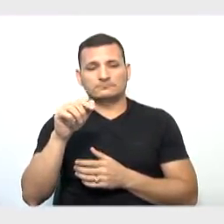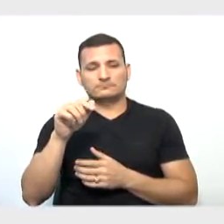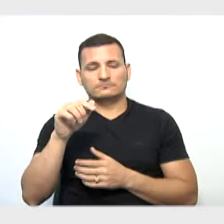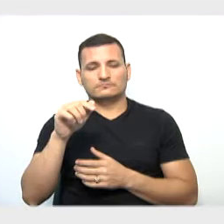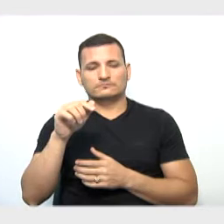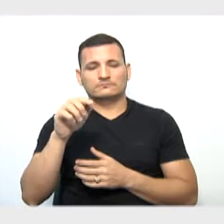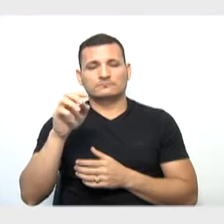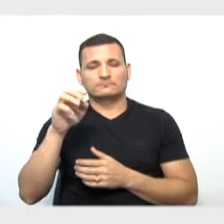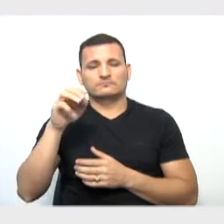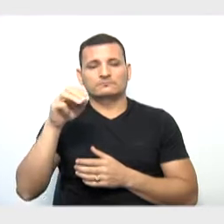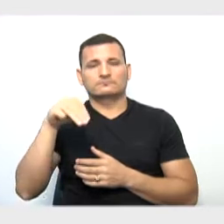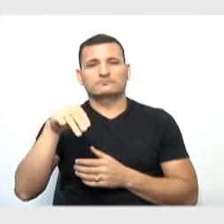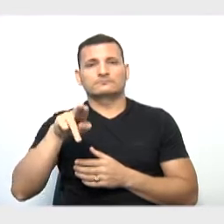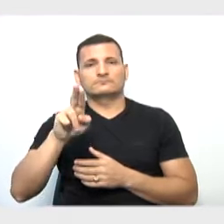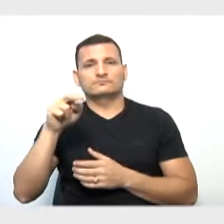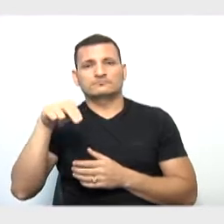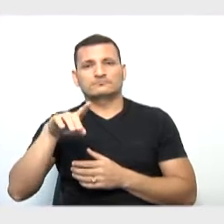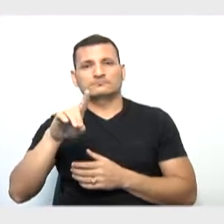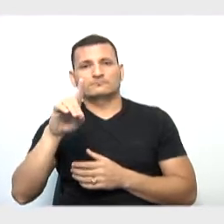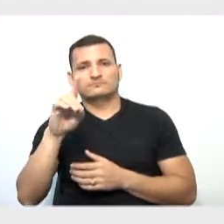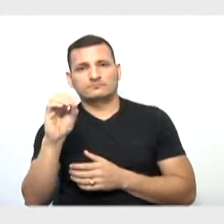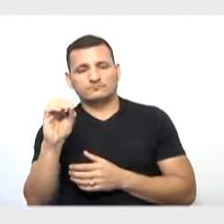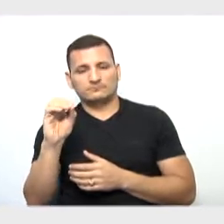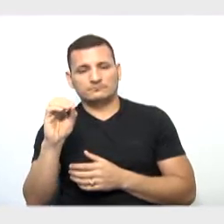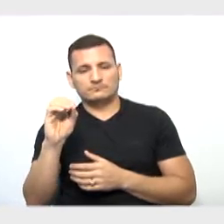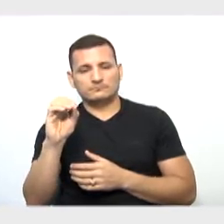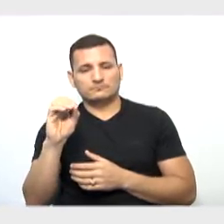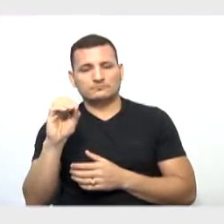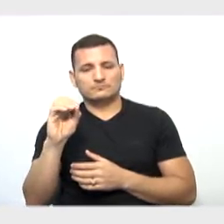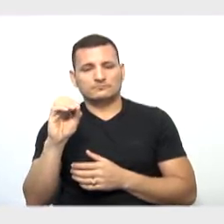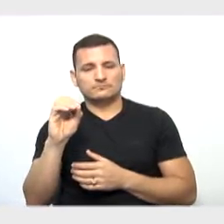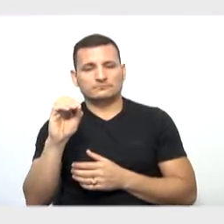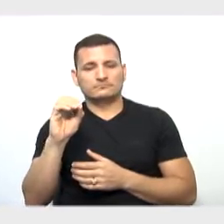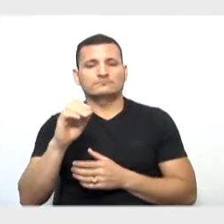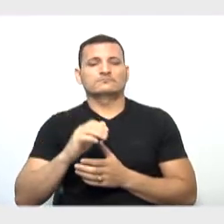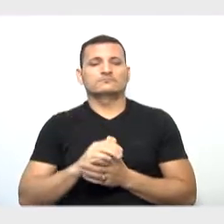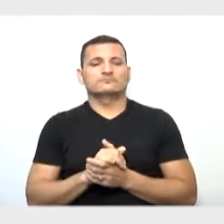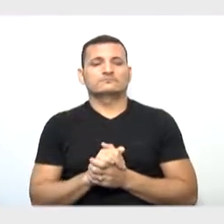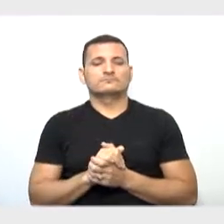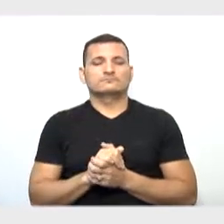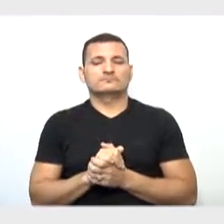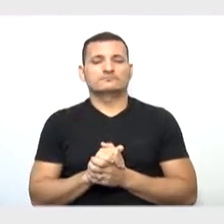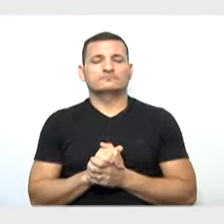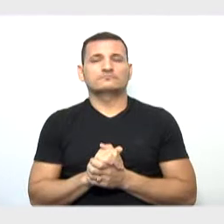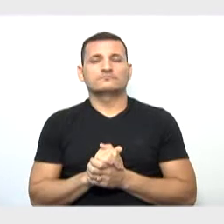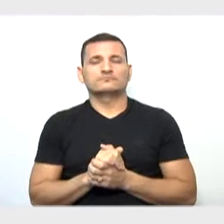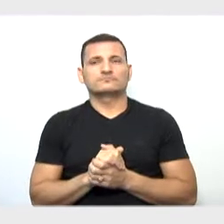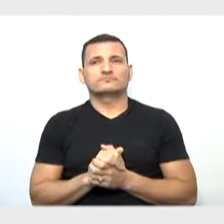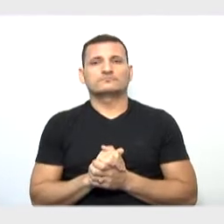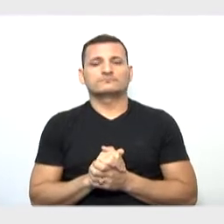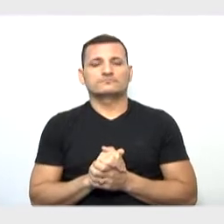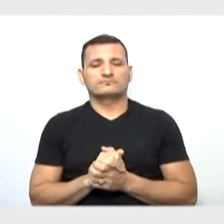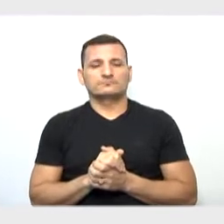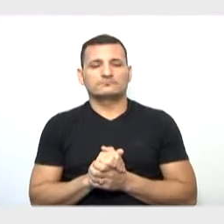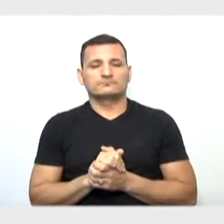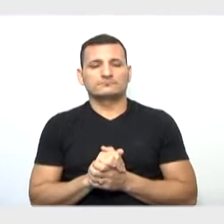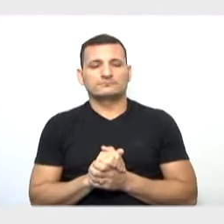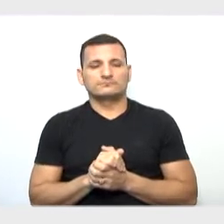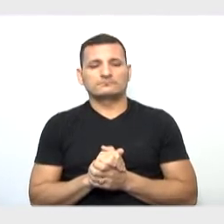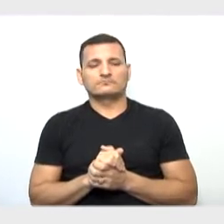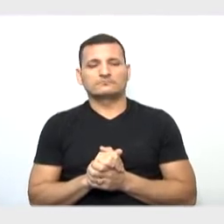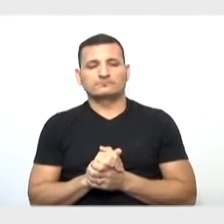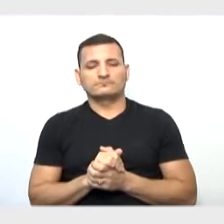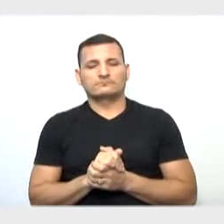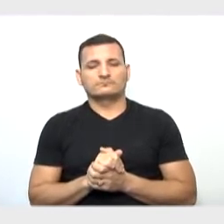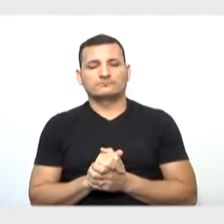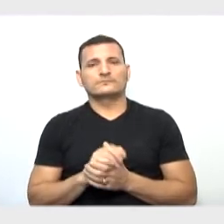Nossa, eu quero ser mundo. Olá, mundo. Certo? Depois disso